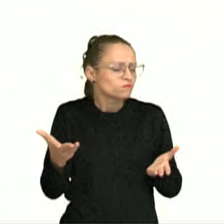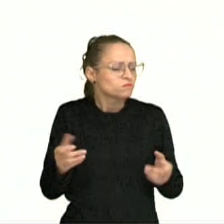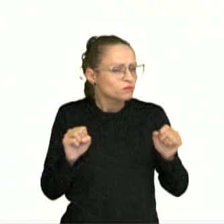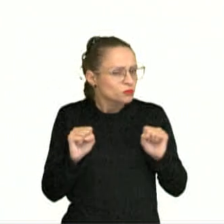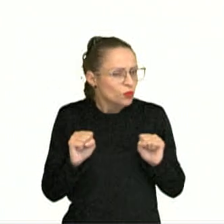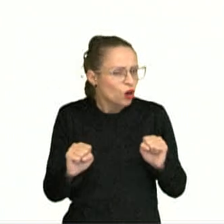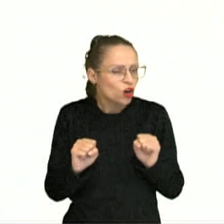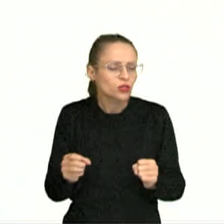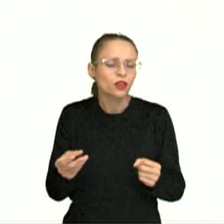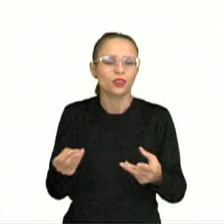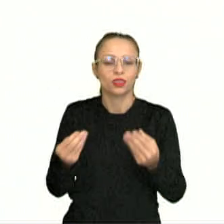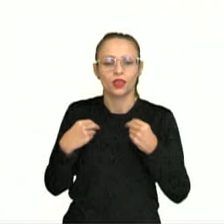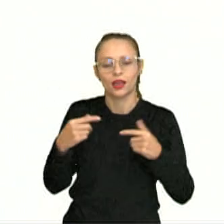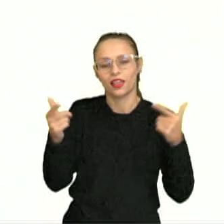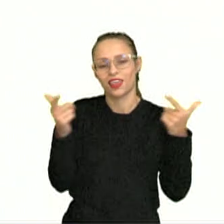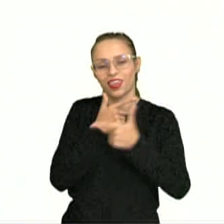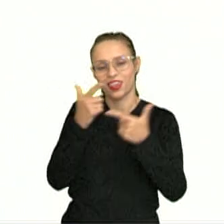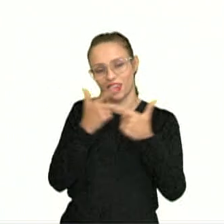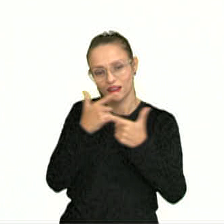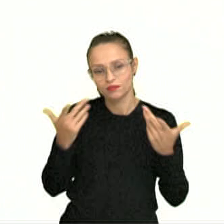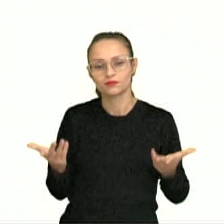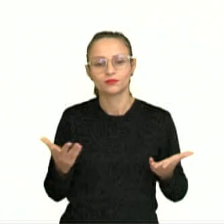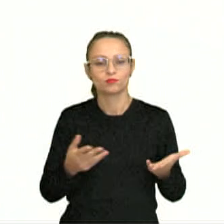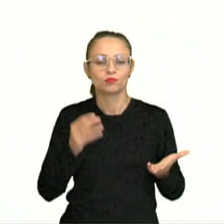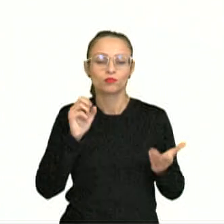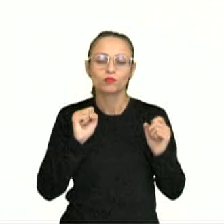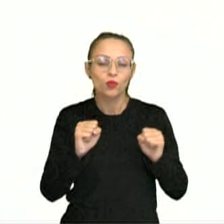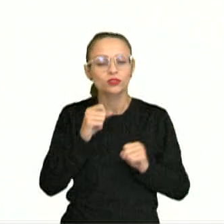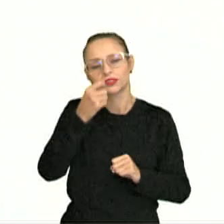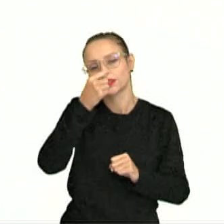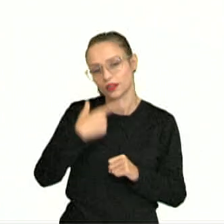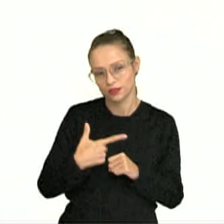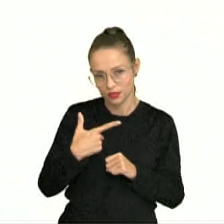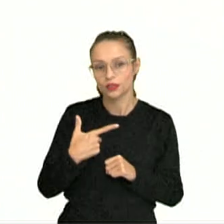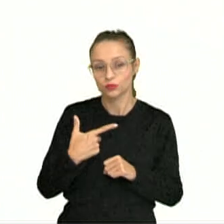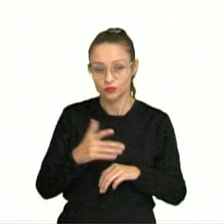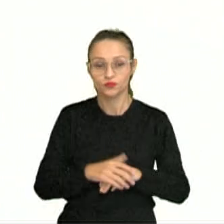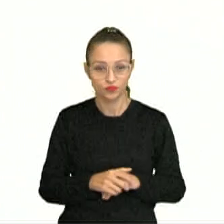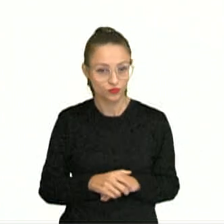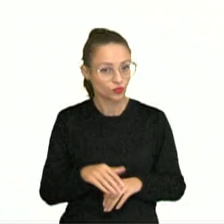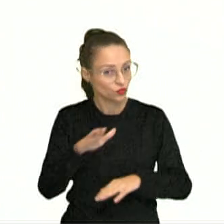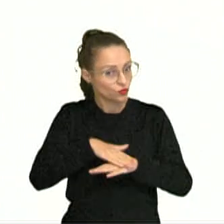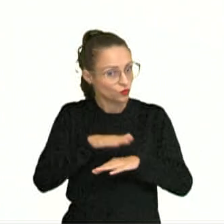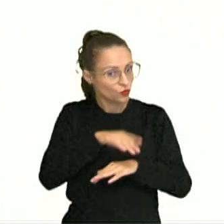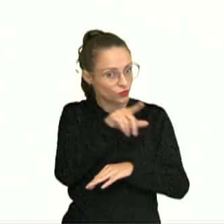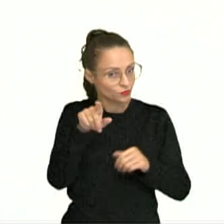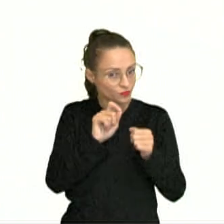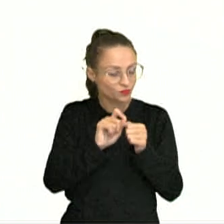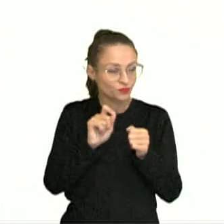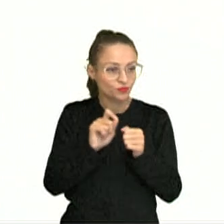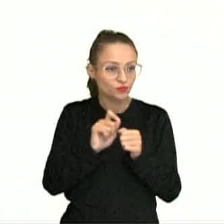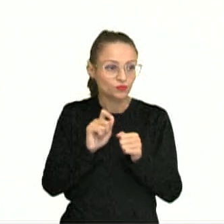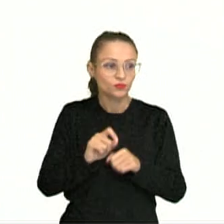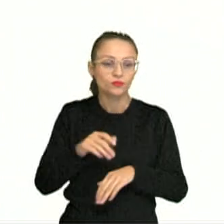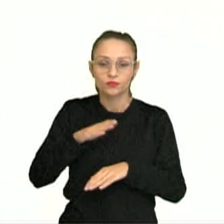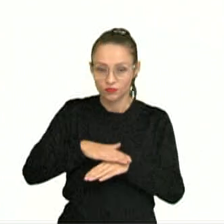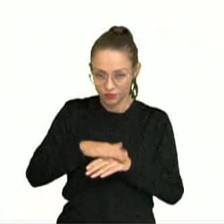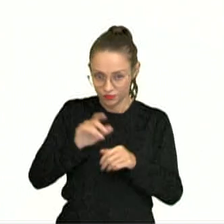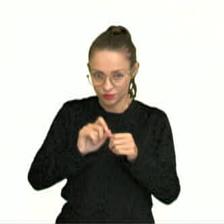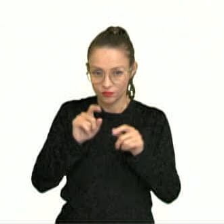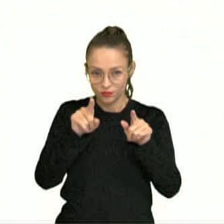pode causar risadas, que pode ser gracioso, engraçado. Vocês que vão produzir. Produce